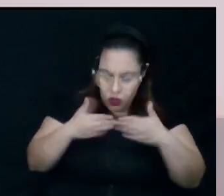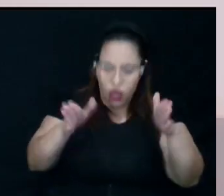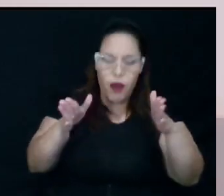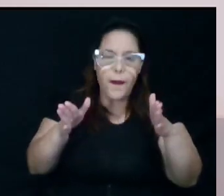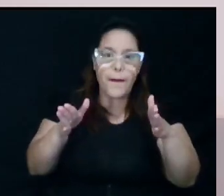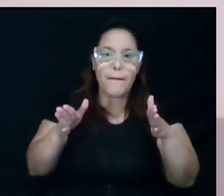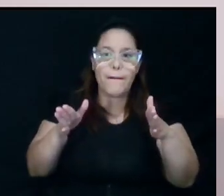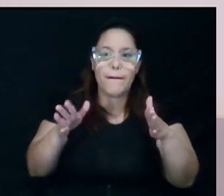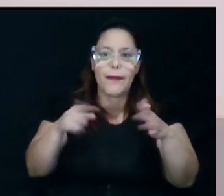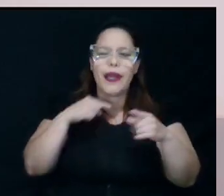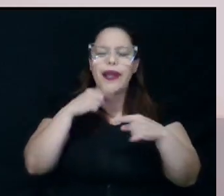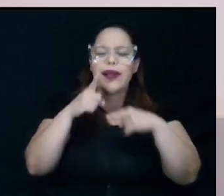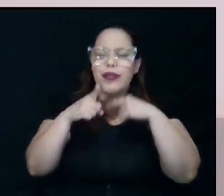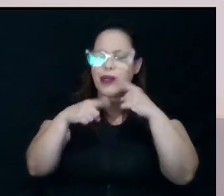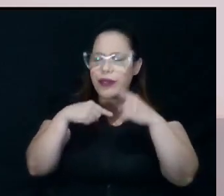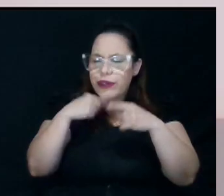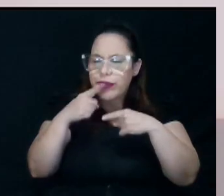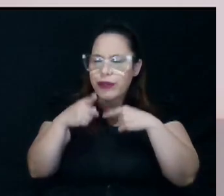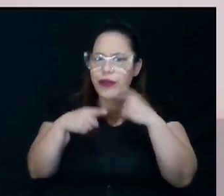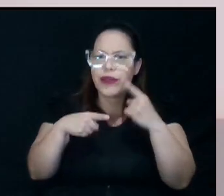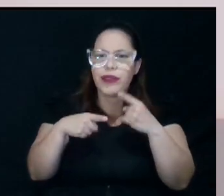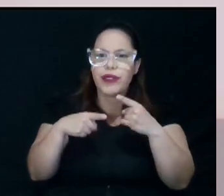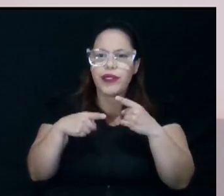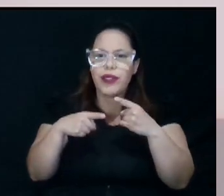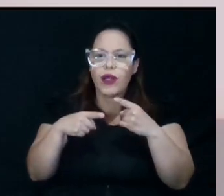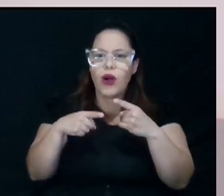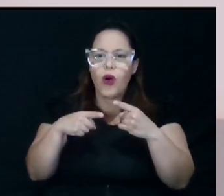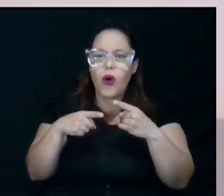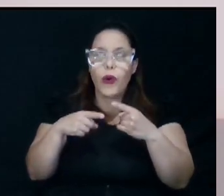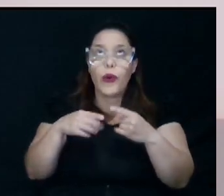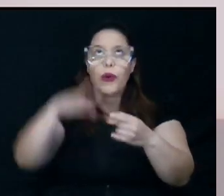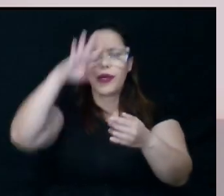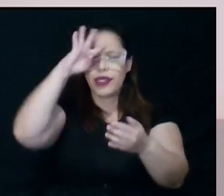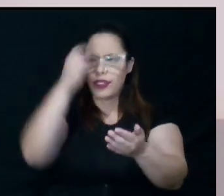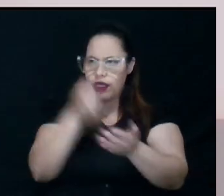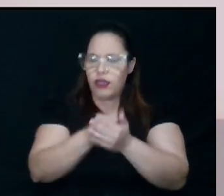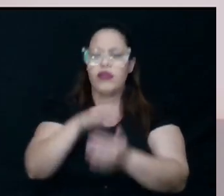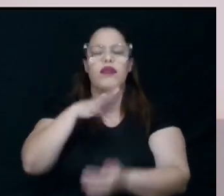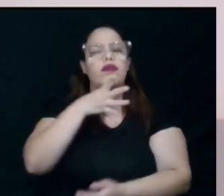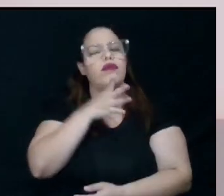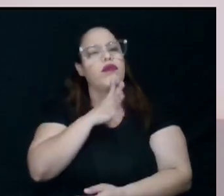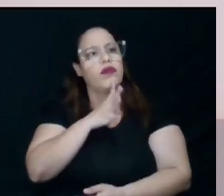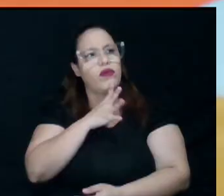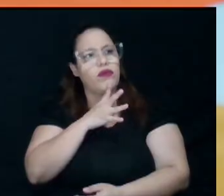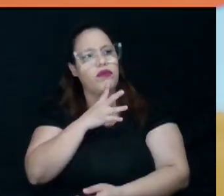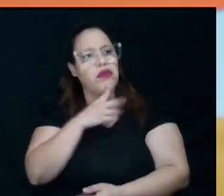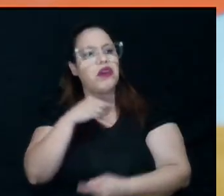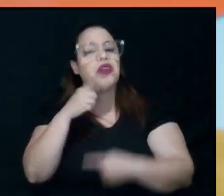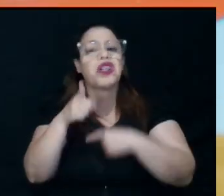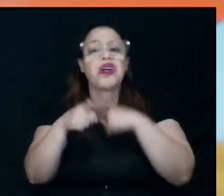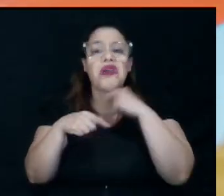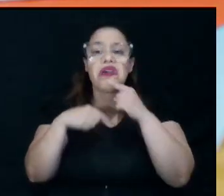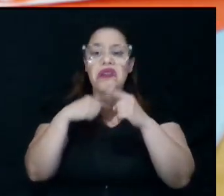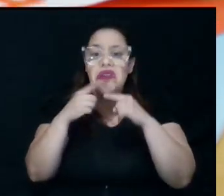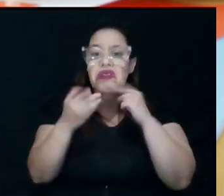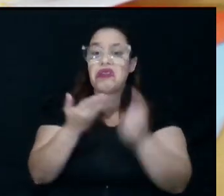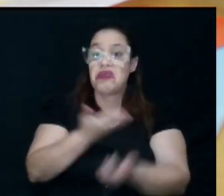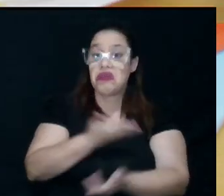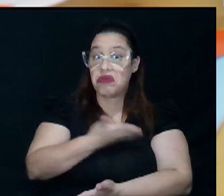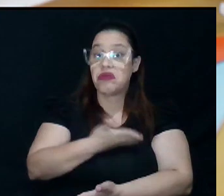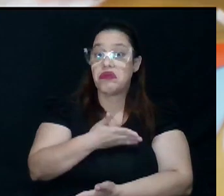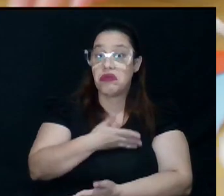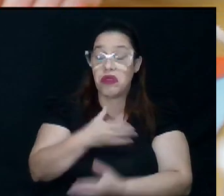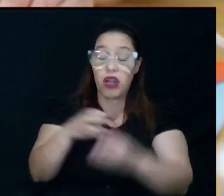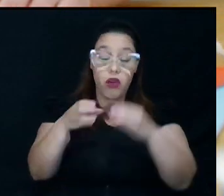só, precisa dominar muito bem o conteúdo para conseguir tirar a dúvida do seu colega. Então, ao estudar em grupo,